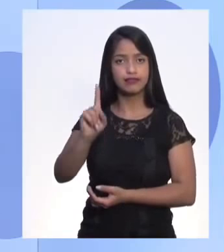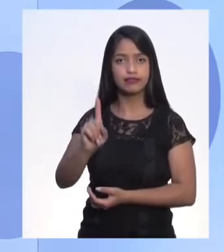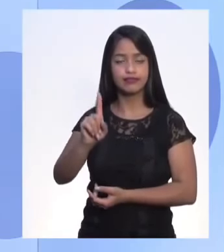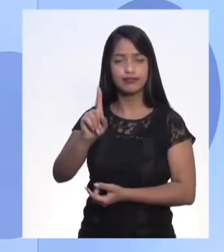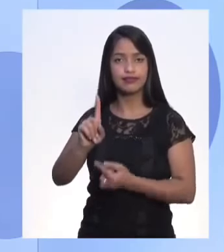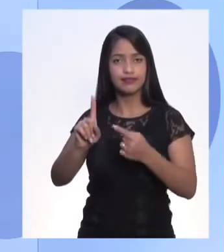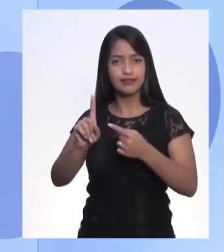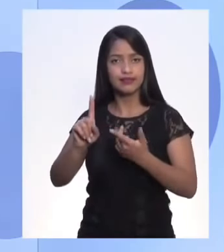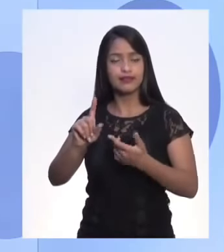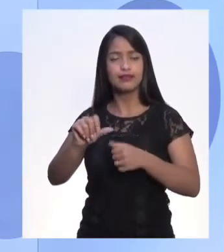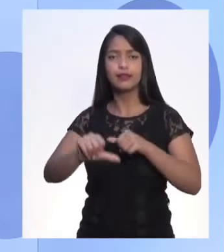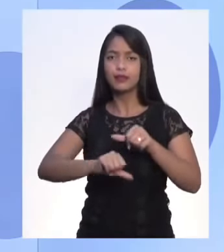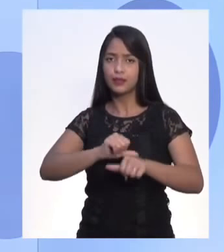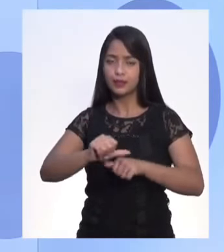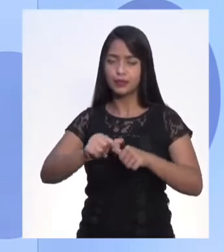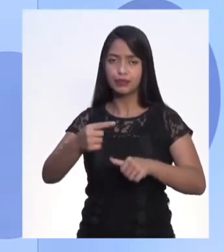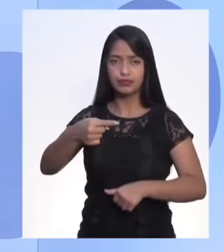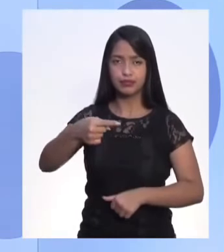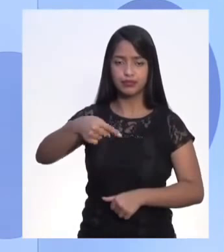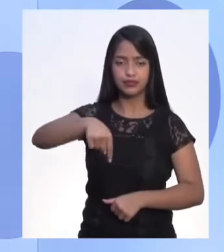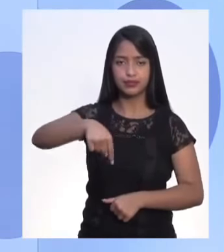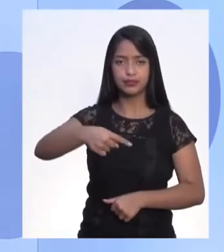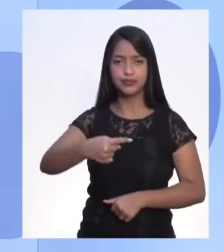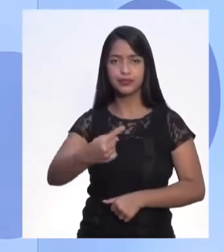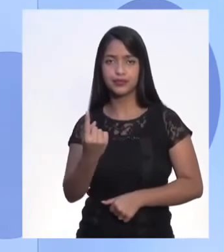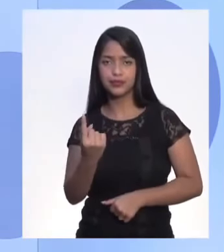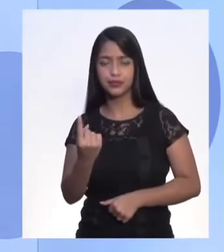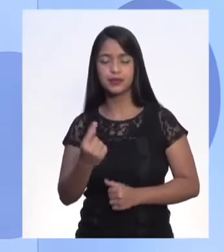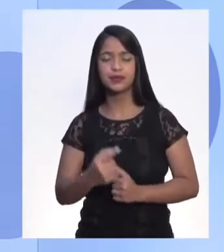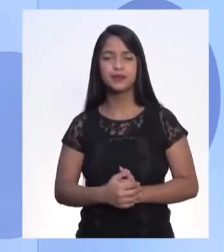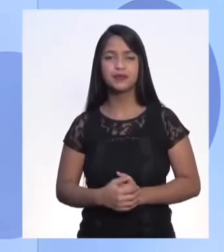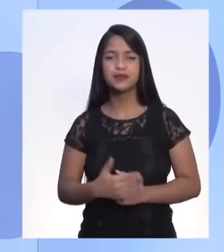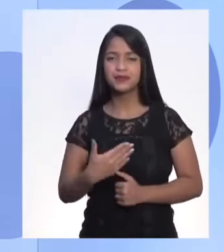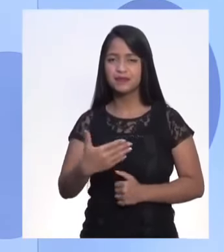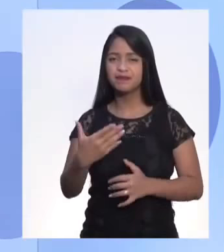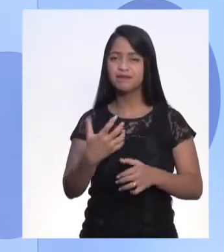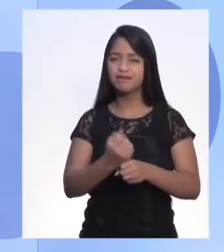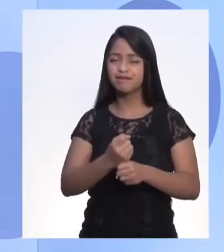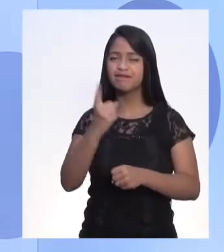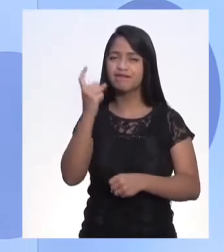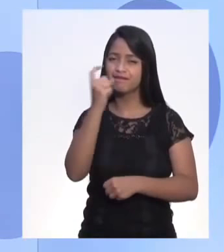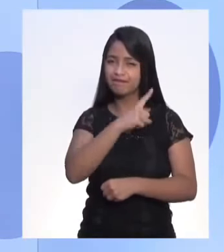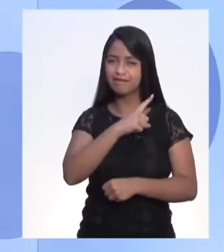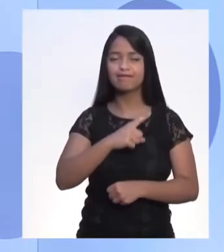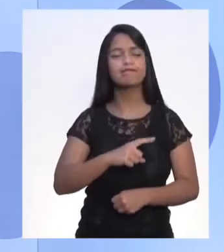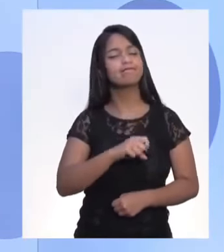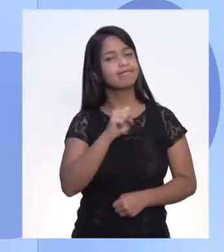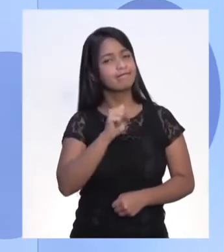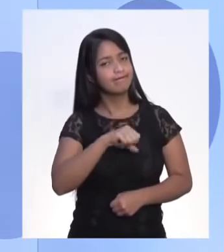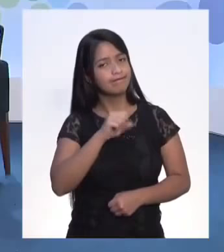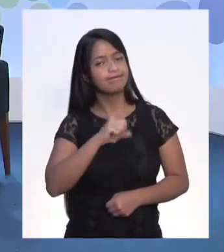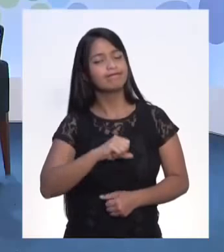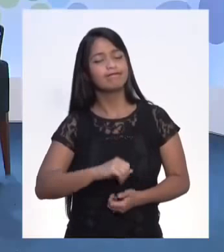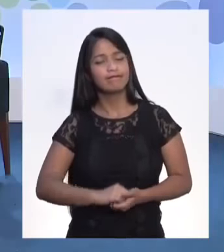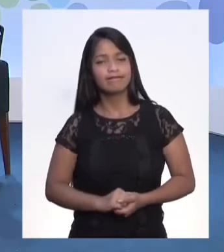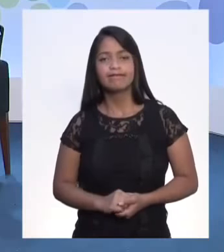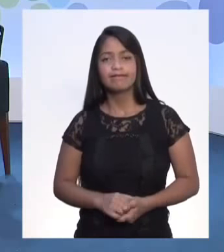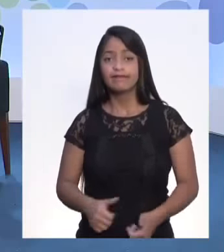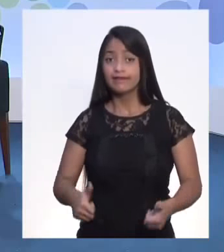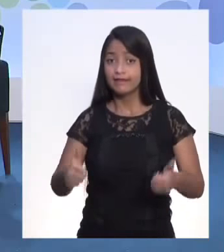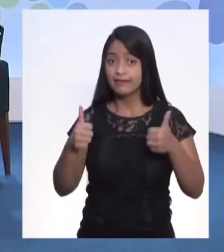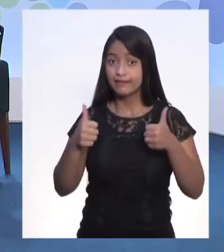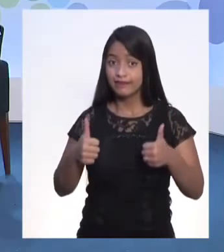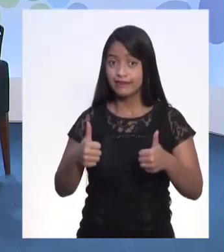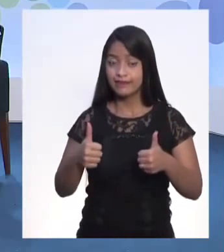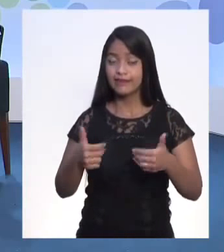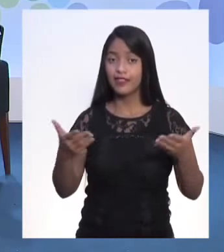transforma outras coisas é as operações ficam muito complicadas de fazer né os mais sem dúvida beleza